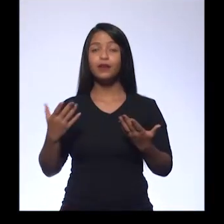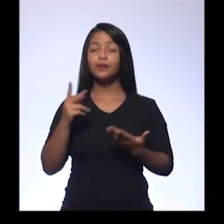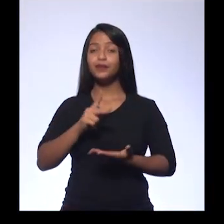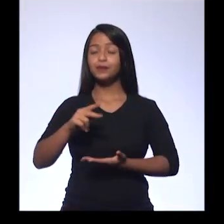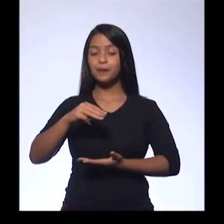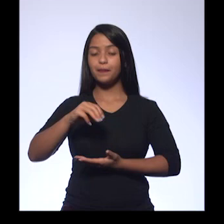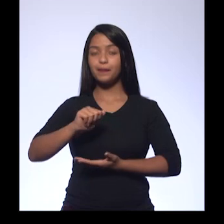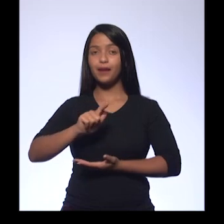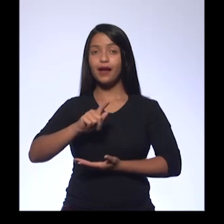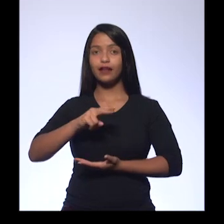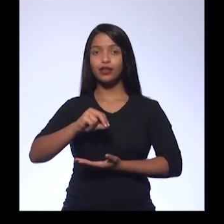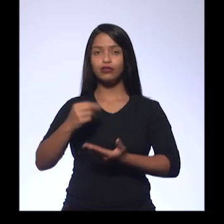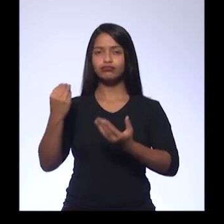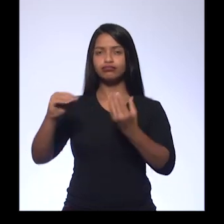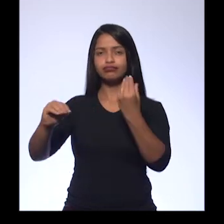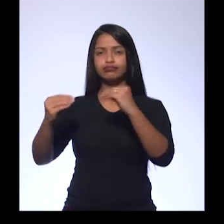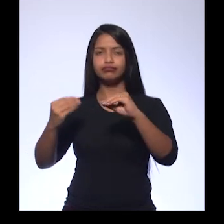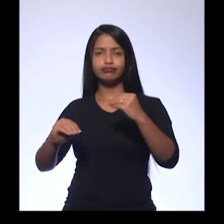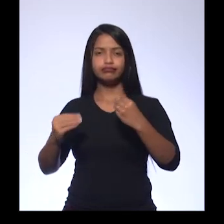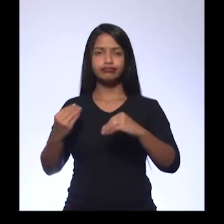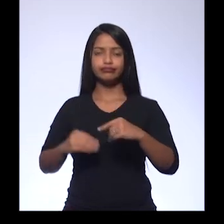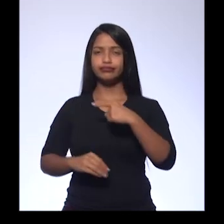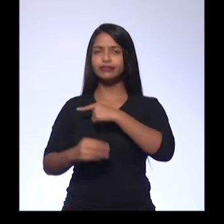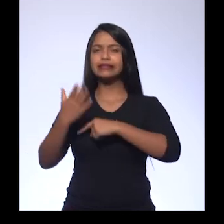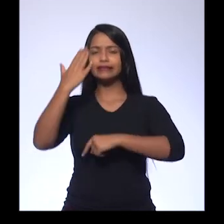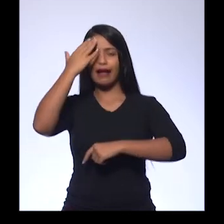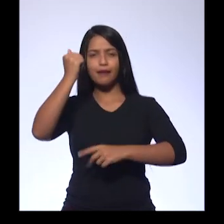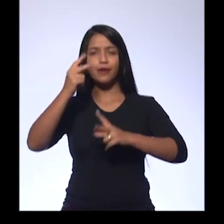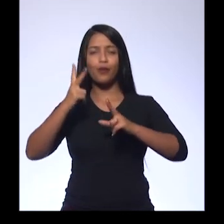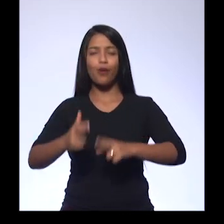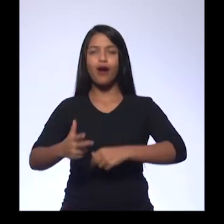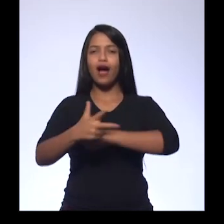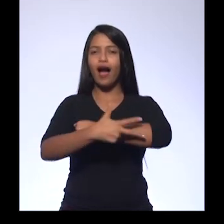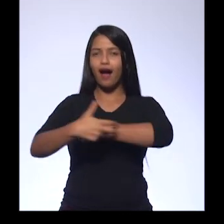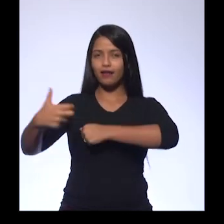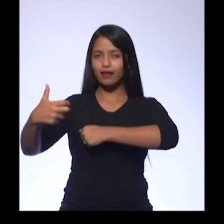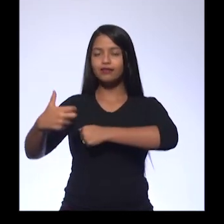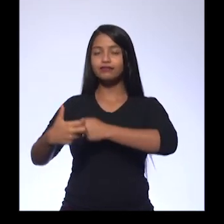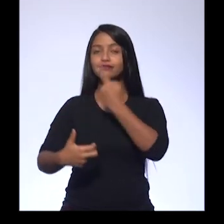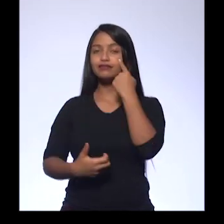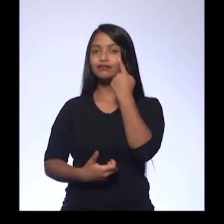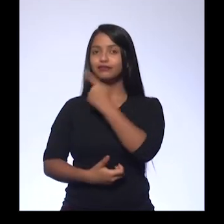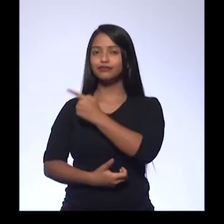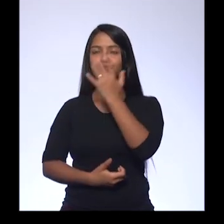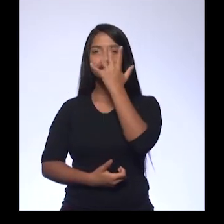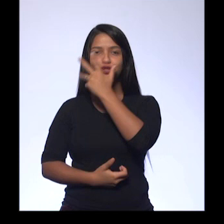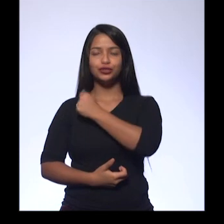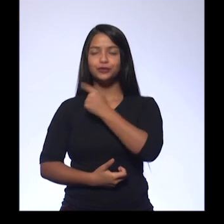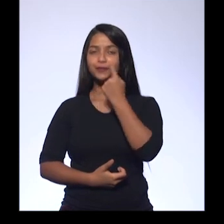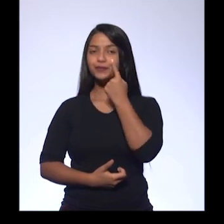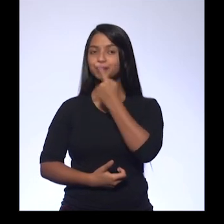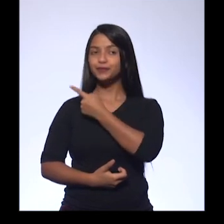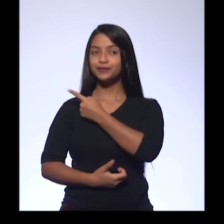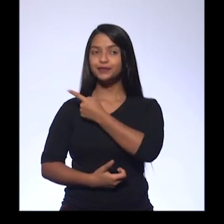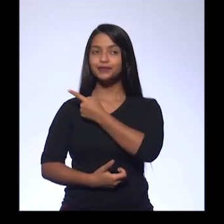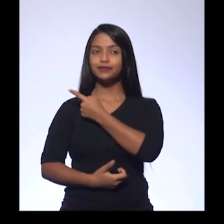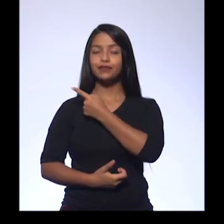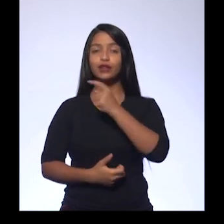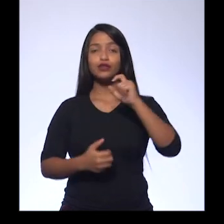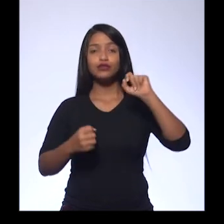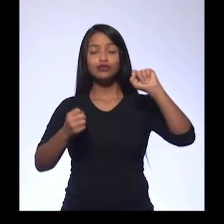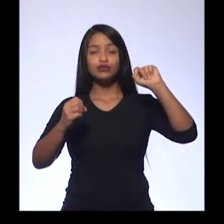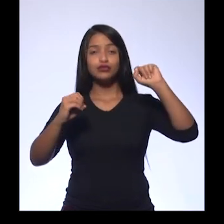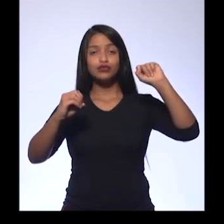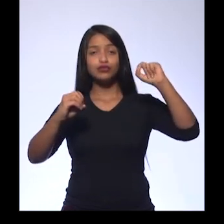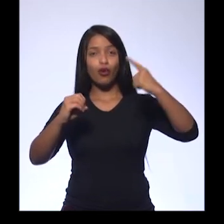Magno fez aí, né? Ele que é o hacker aqui da dupla. Aí ele fez, ó que bonitinho aí, mostrando o quê? Como que o raio solar vai